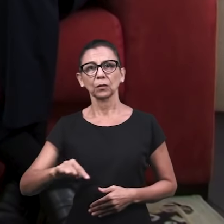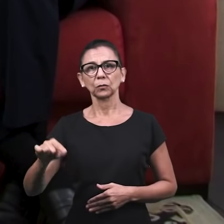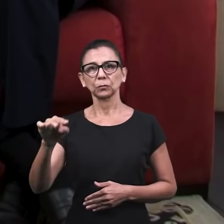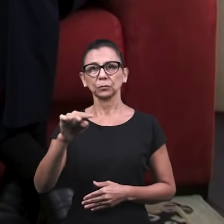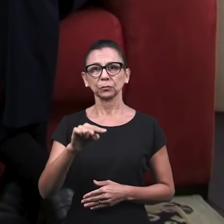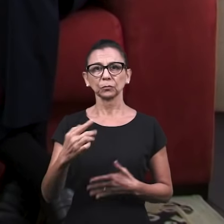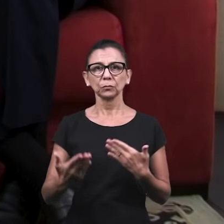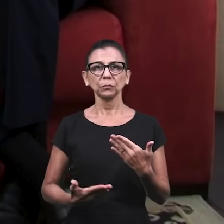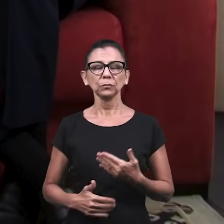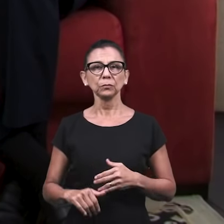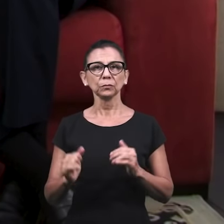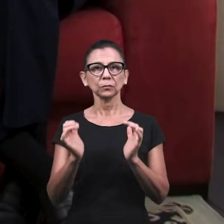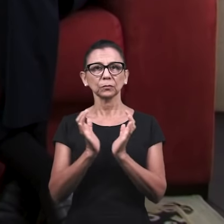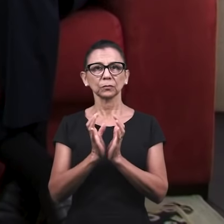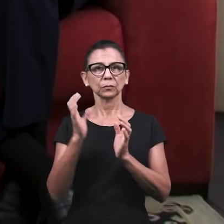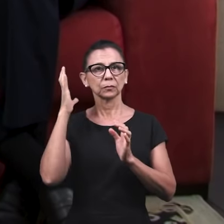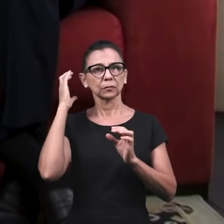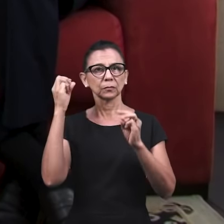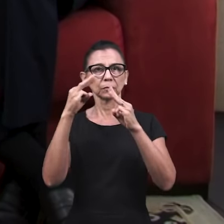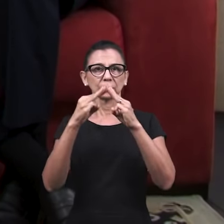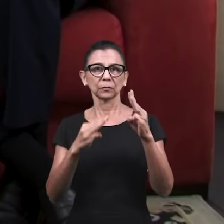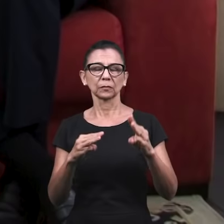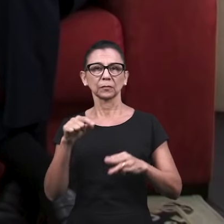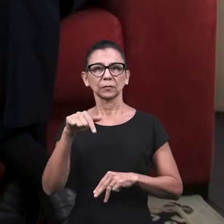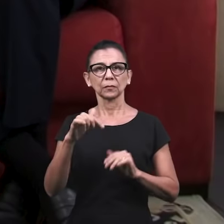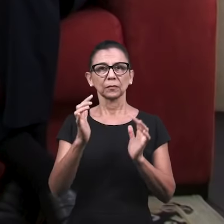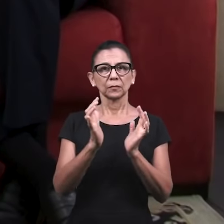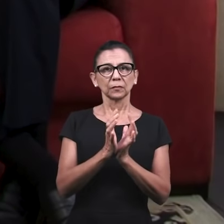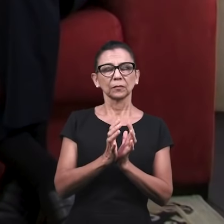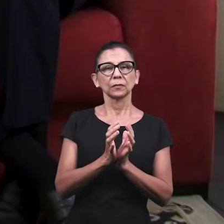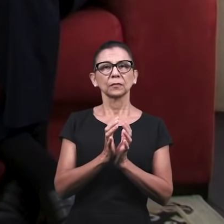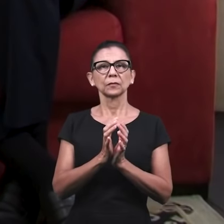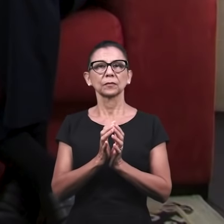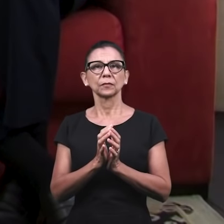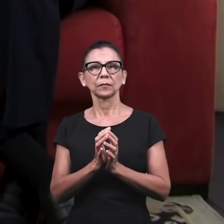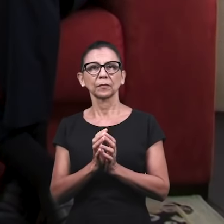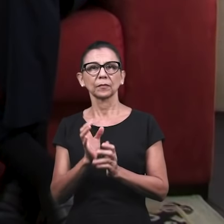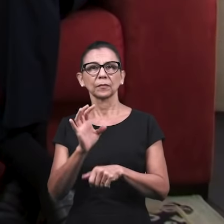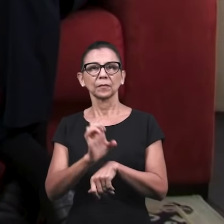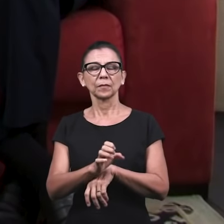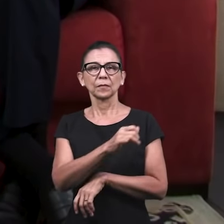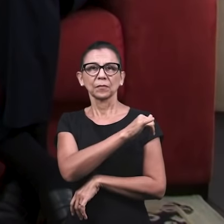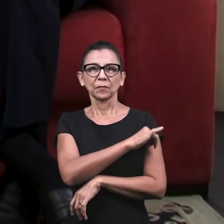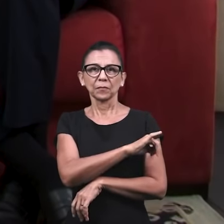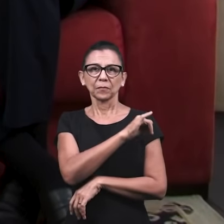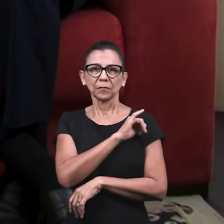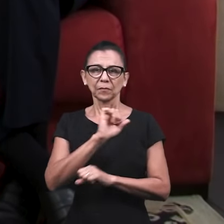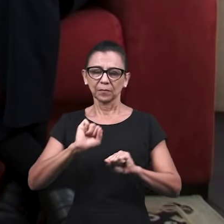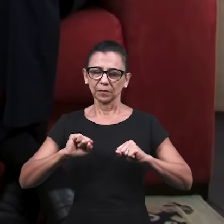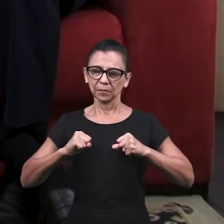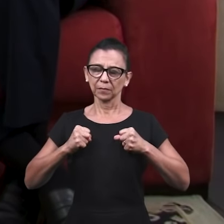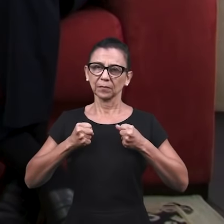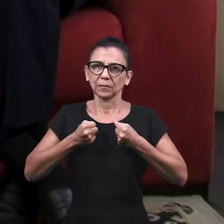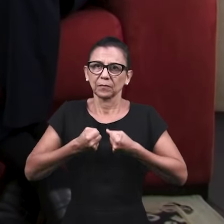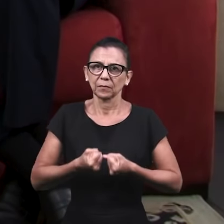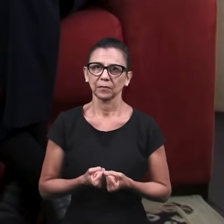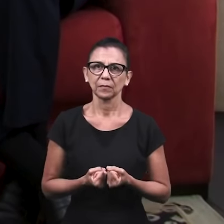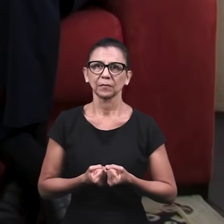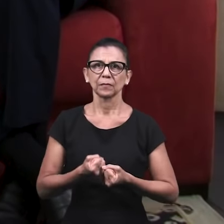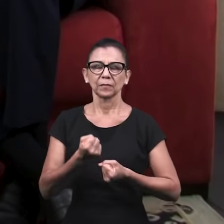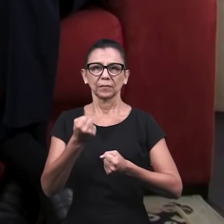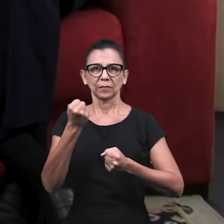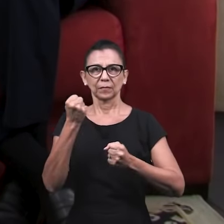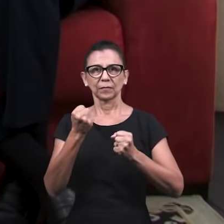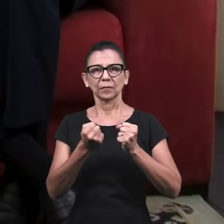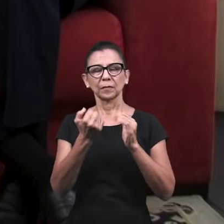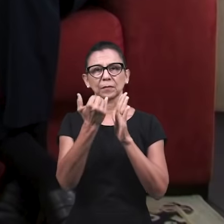equipe técnica da Rádio Manaim, a nossa equipe aqui no Rio de Janeiro, que tem trabalhado com todo empenho, com todo zelo, para que esse material